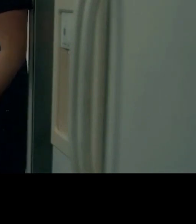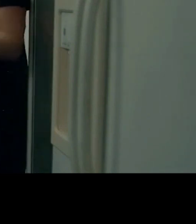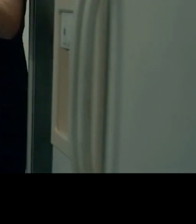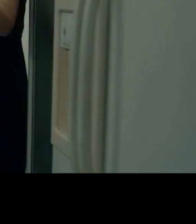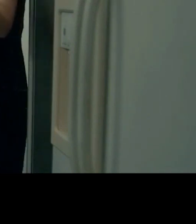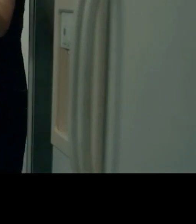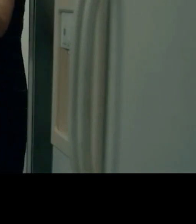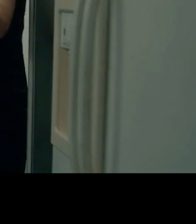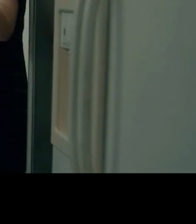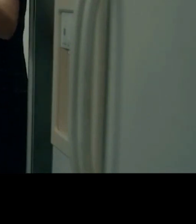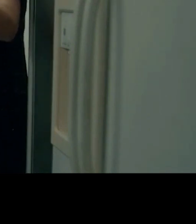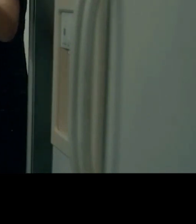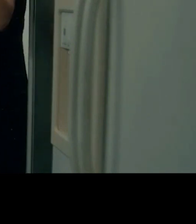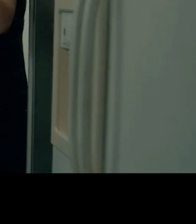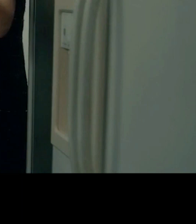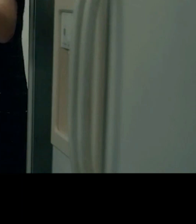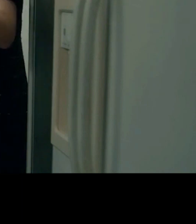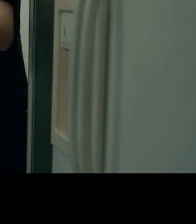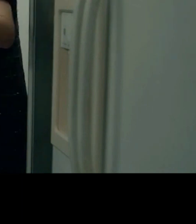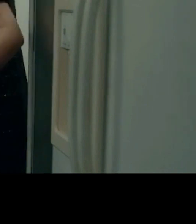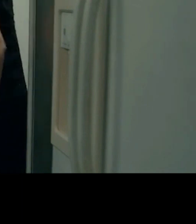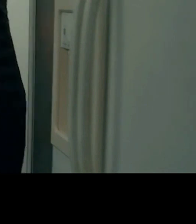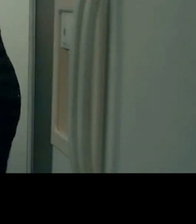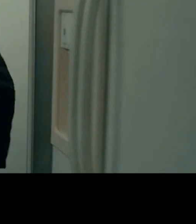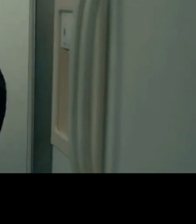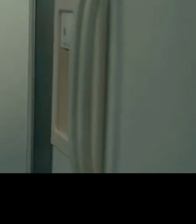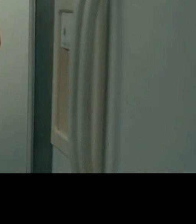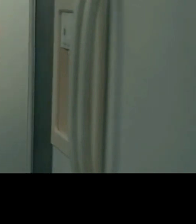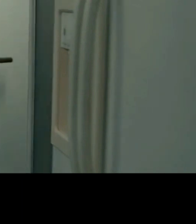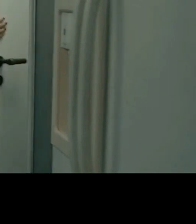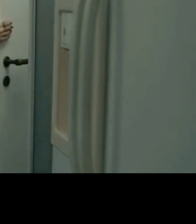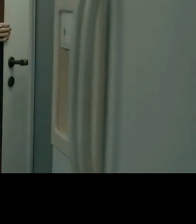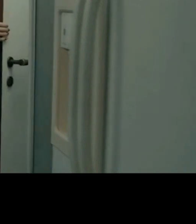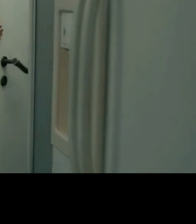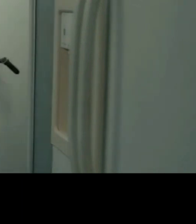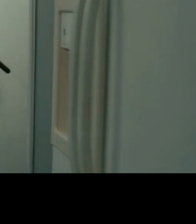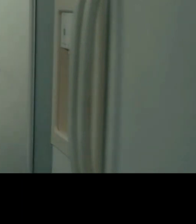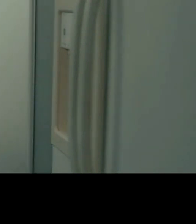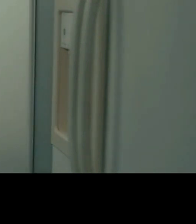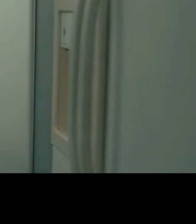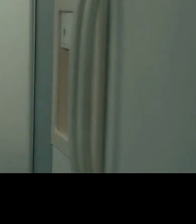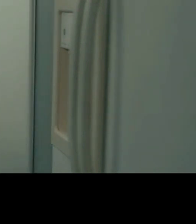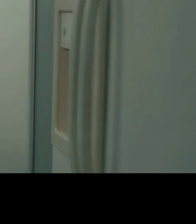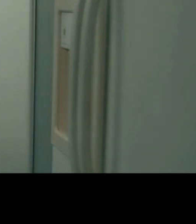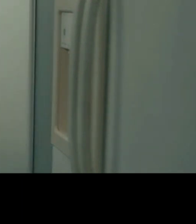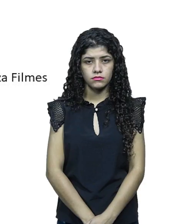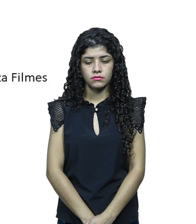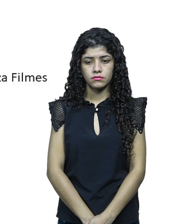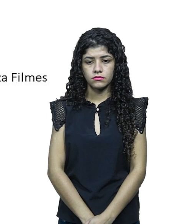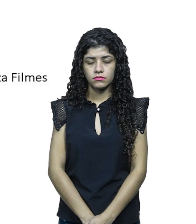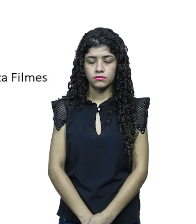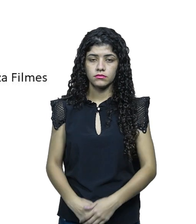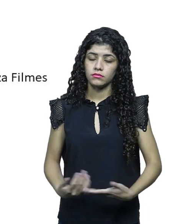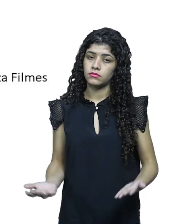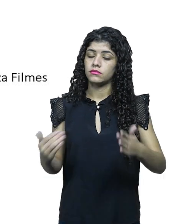de madeira branca, aquela que eu trouxe da Suécia, pelo amor de Deus, tá? Mas a senhora falou que era pra uma ocasião especial. Tá bom.